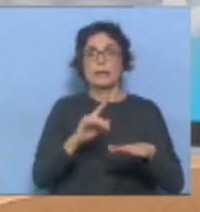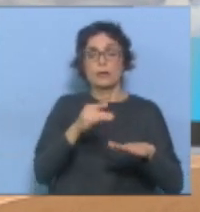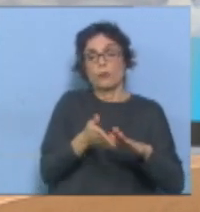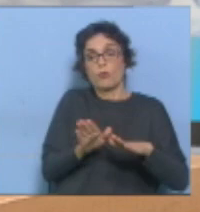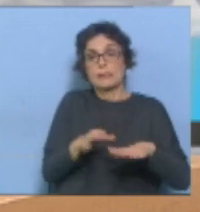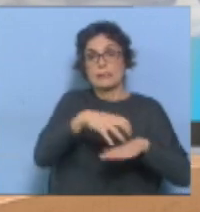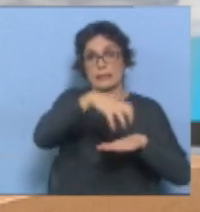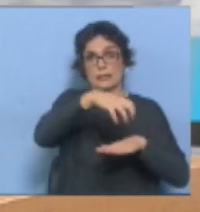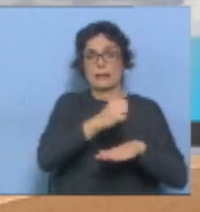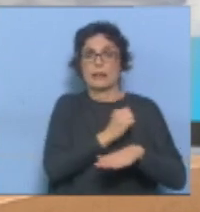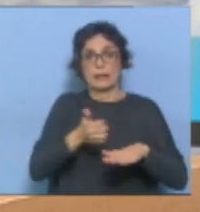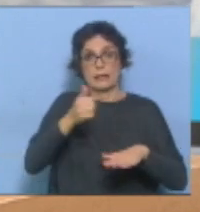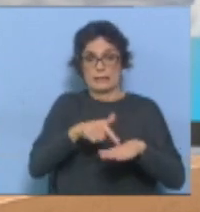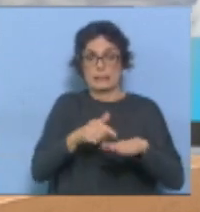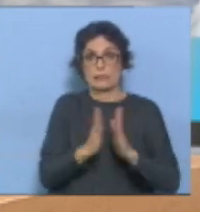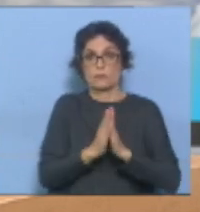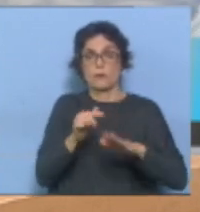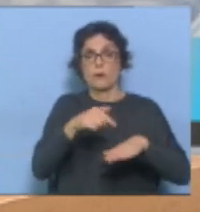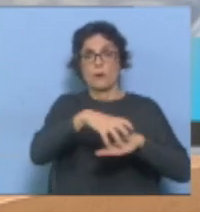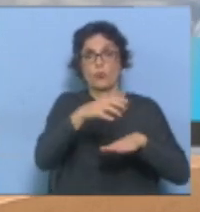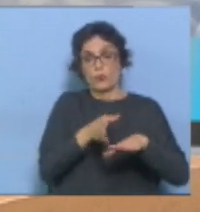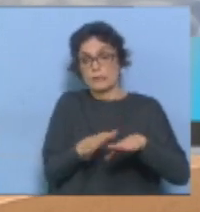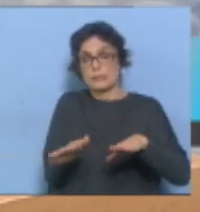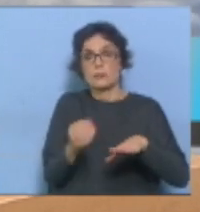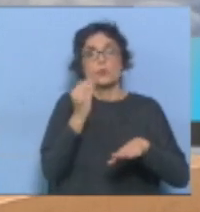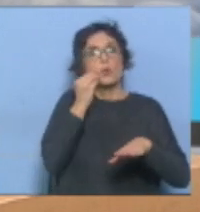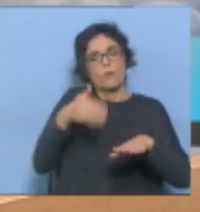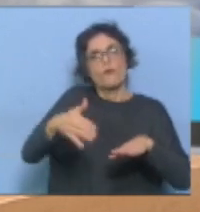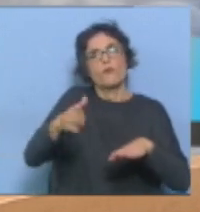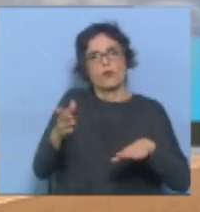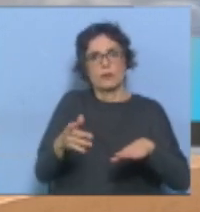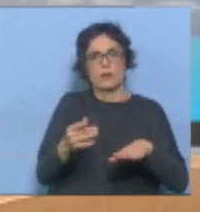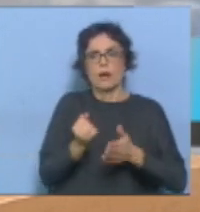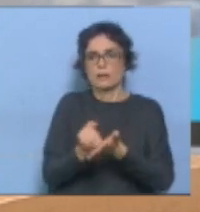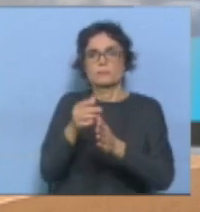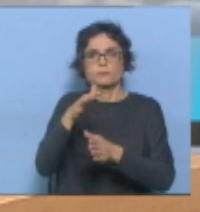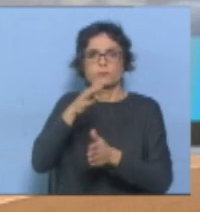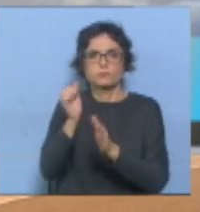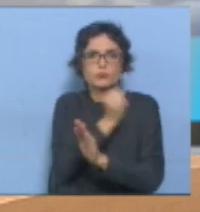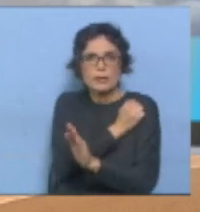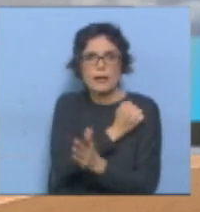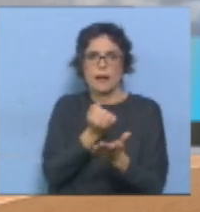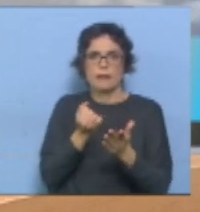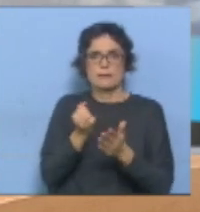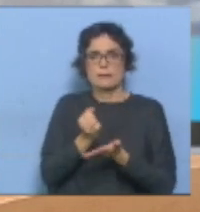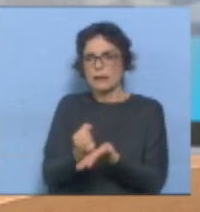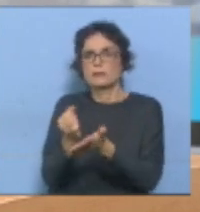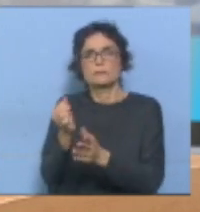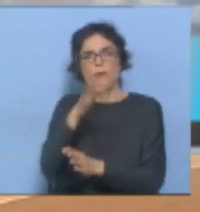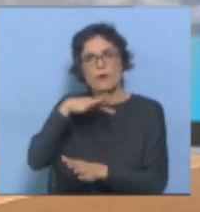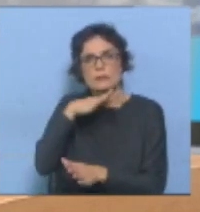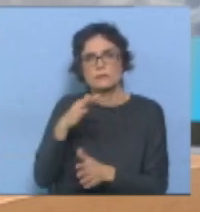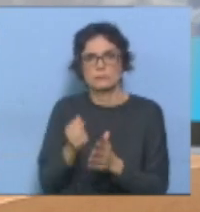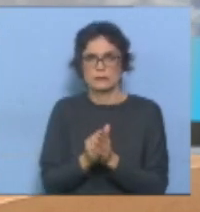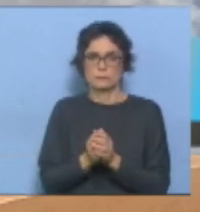E esta saída também remete para a Igreja, que é apoio em casa, apoio à família, o que é que acontece depois da Igreja, depois do que acontece dentro da